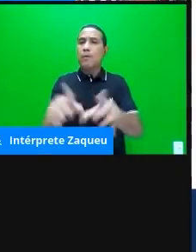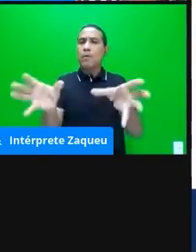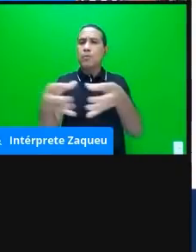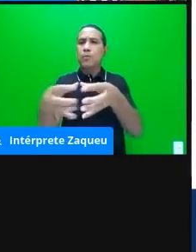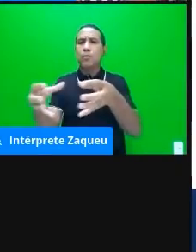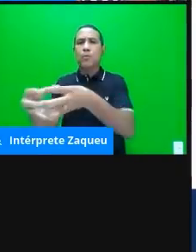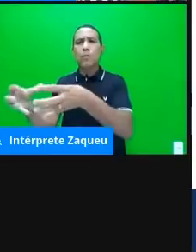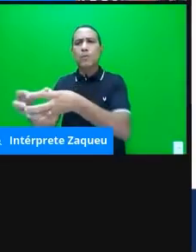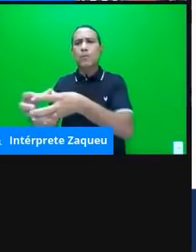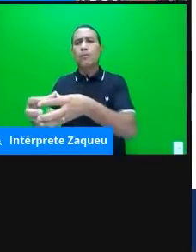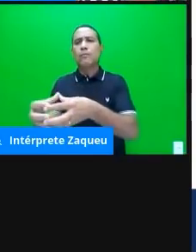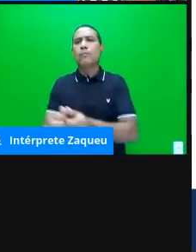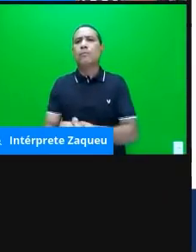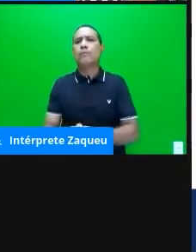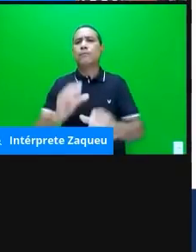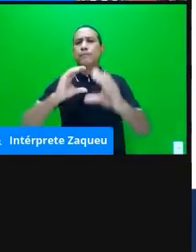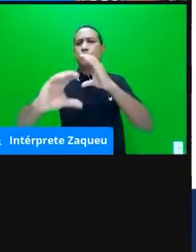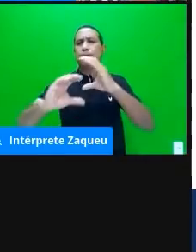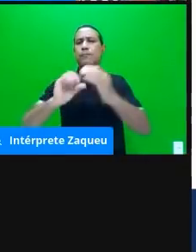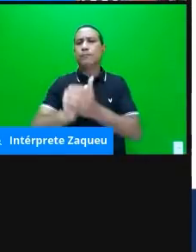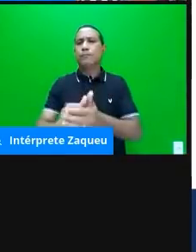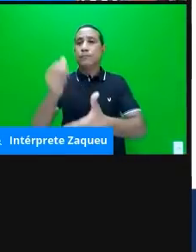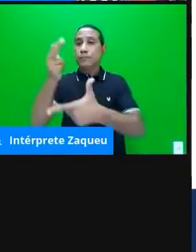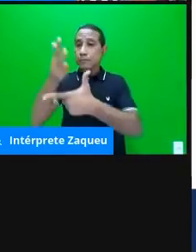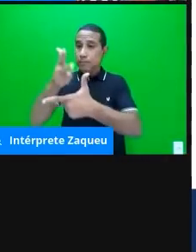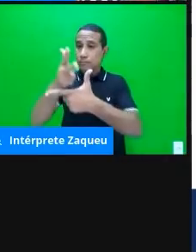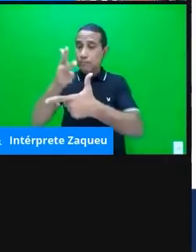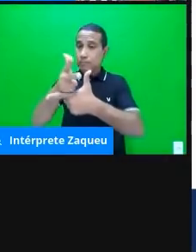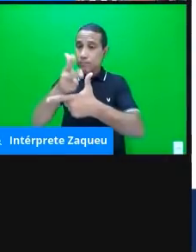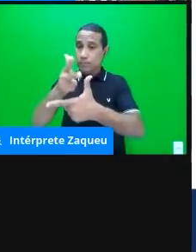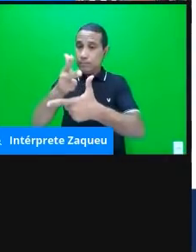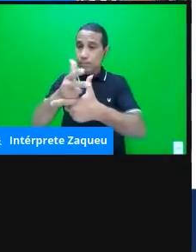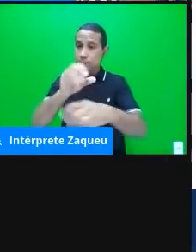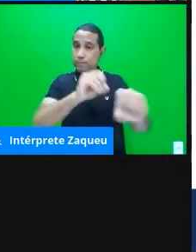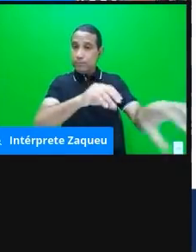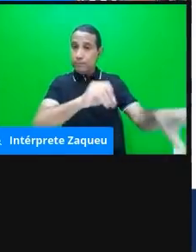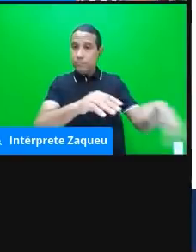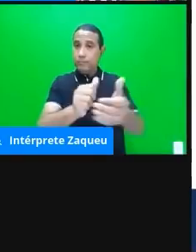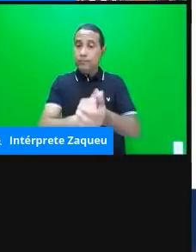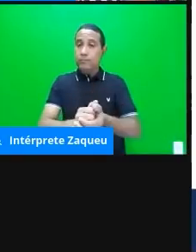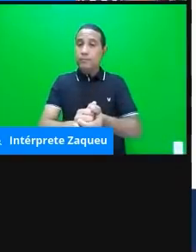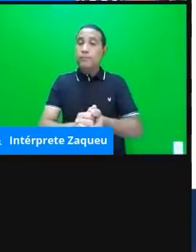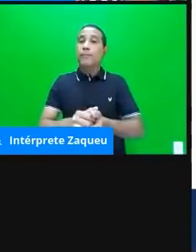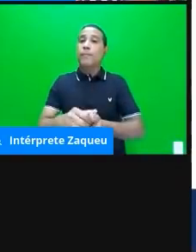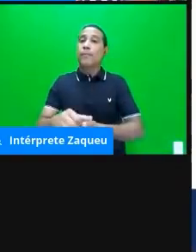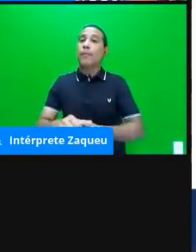digital, as videoaulas, a tendência e a tecnologia também